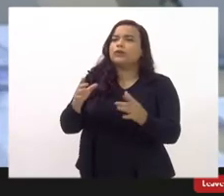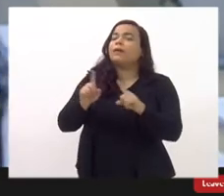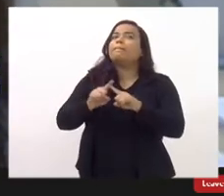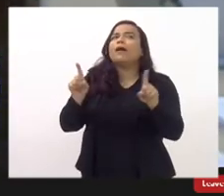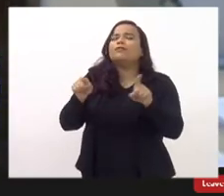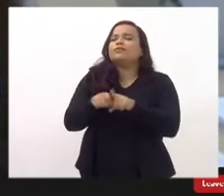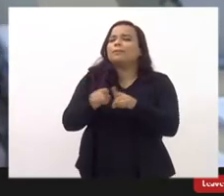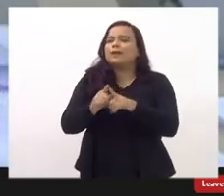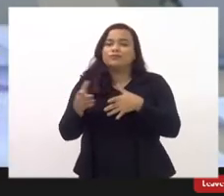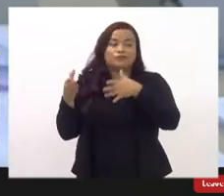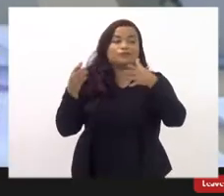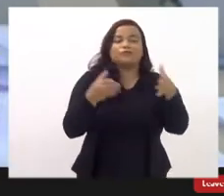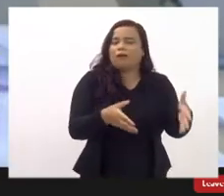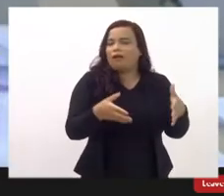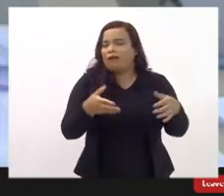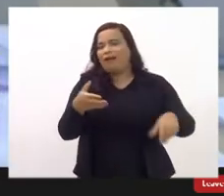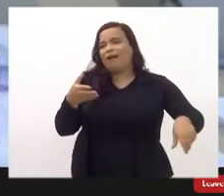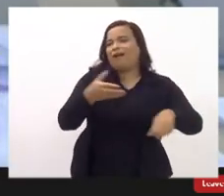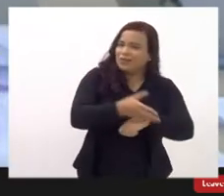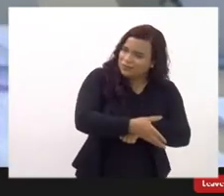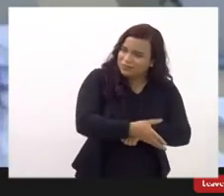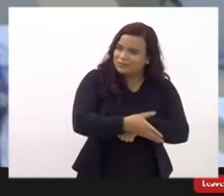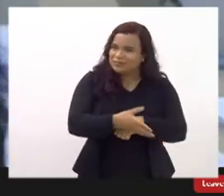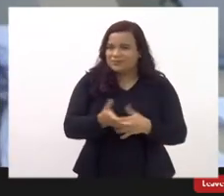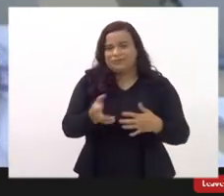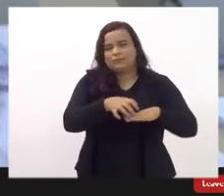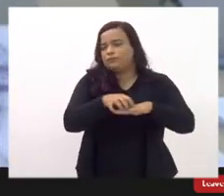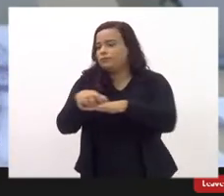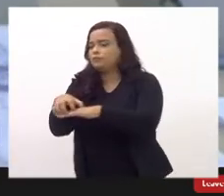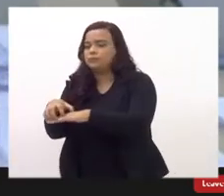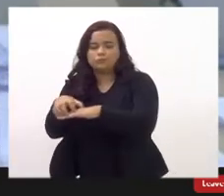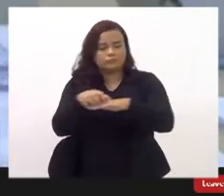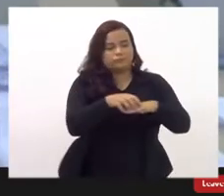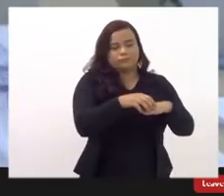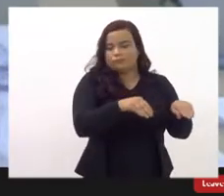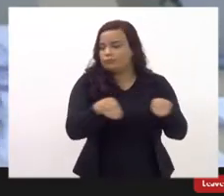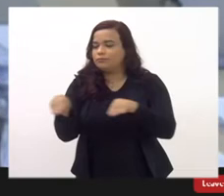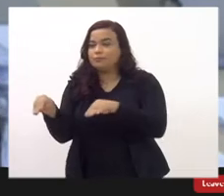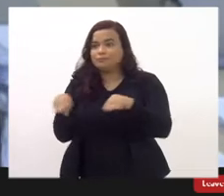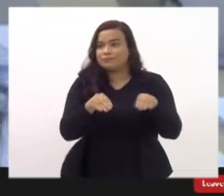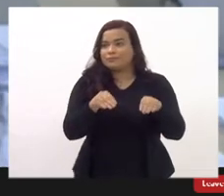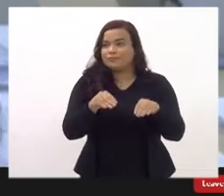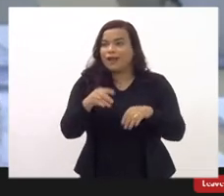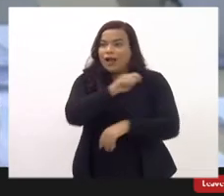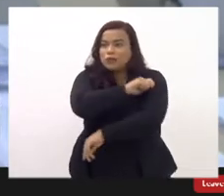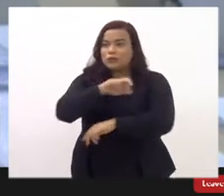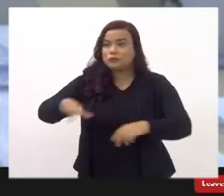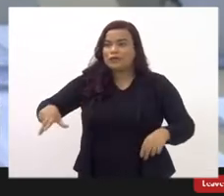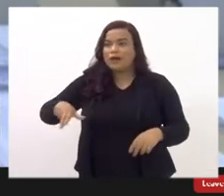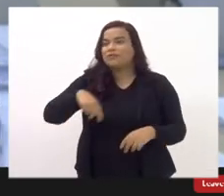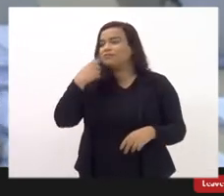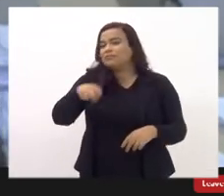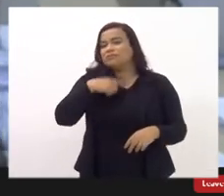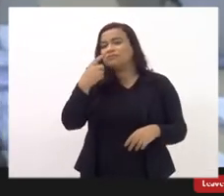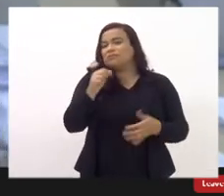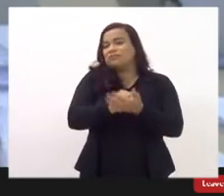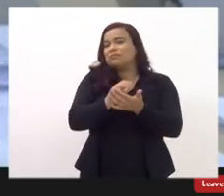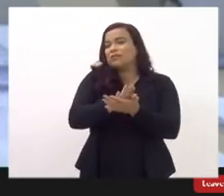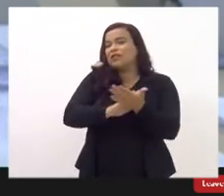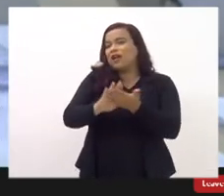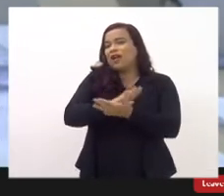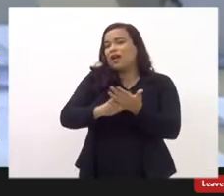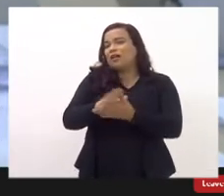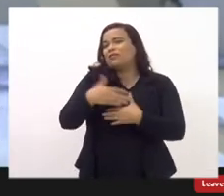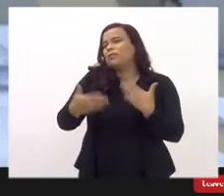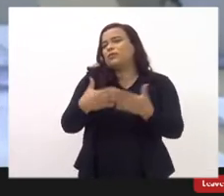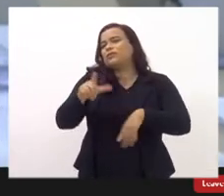não consegue garantir a mobilidade dos estudantes, eles nem acessam a matrícula, nem acessam o processo seletivo para